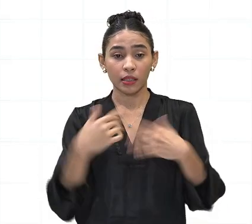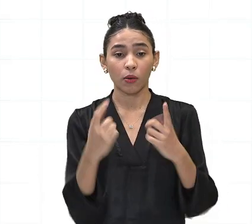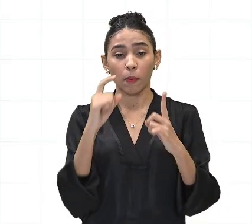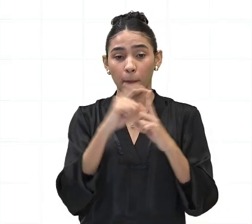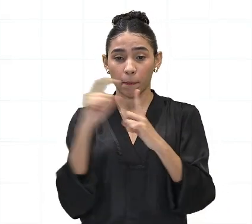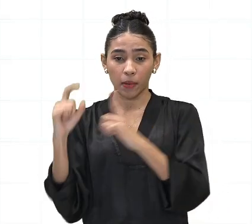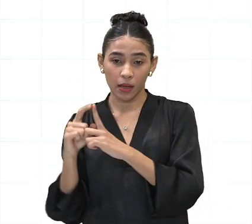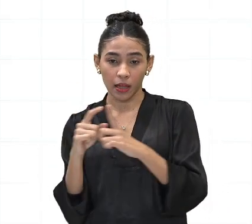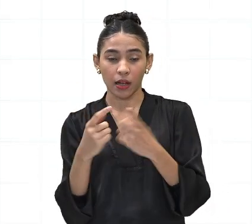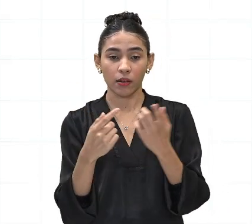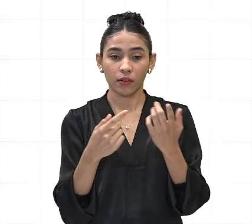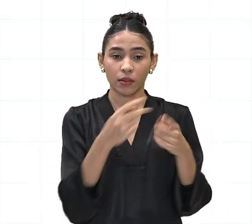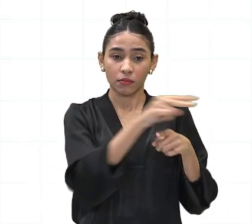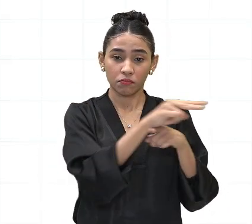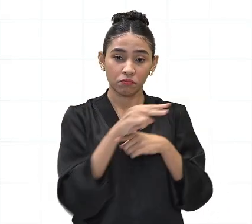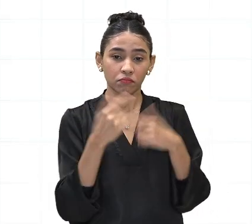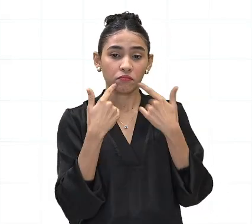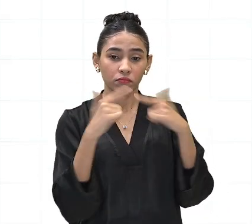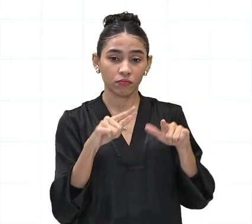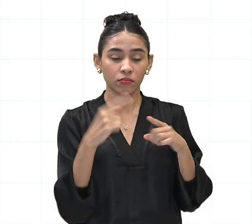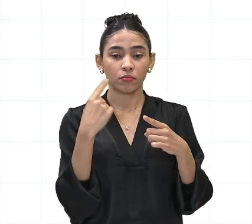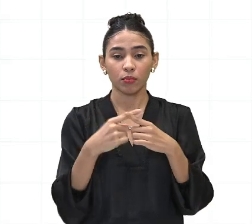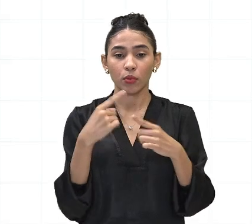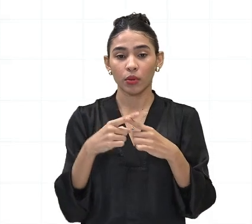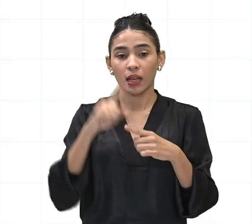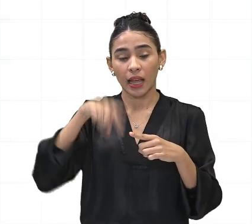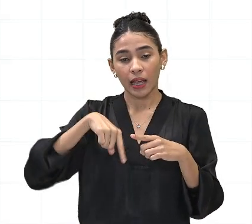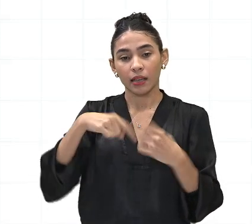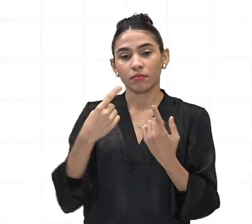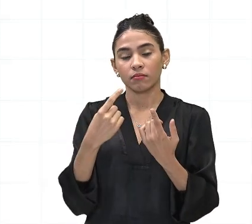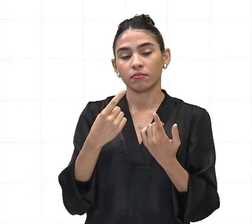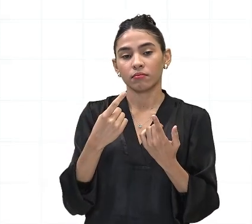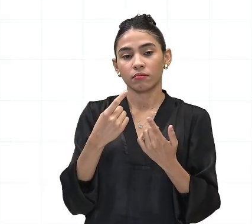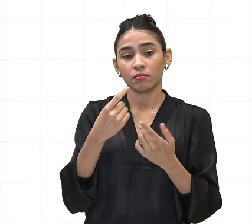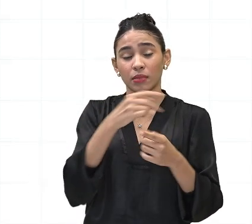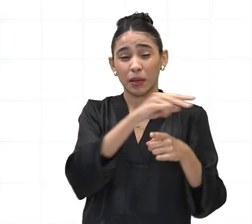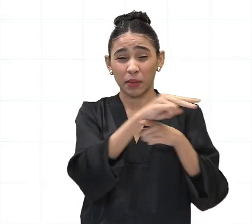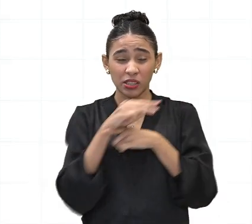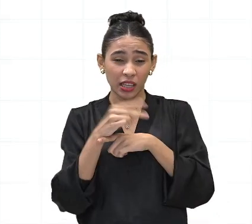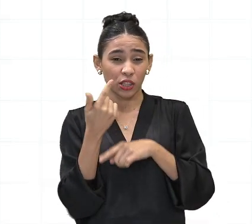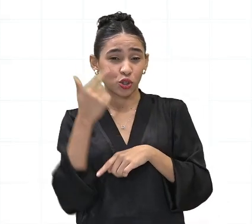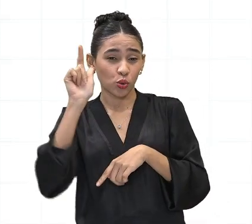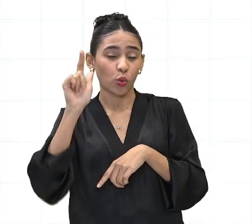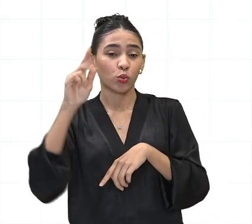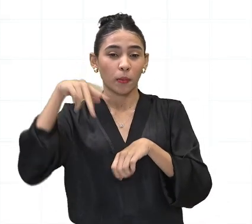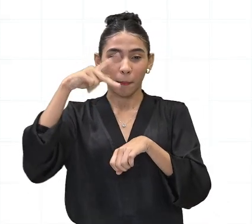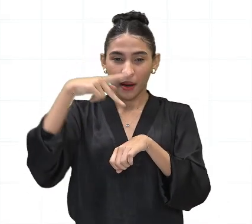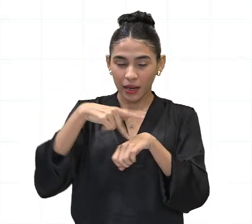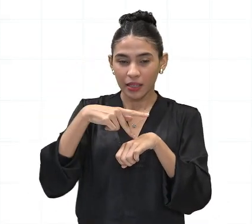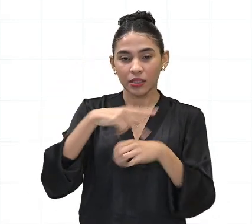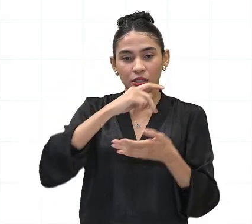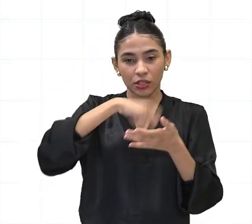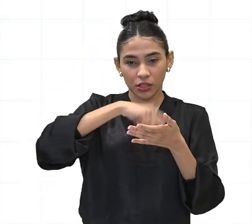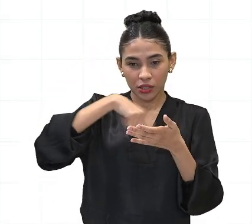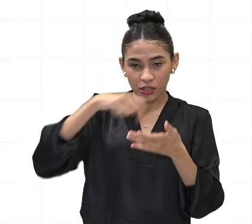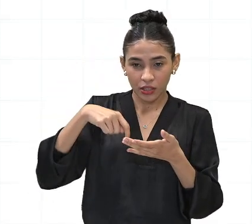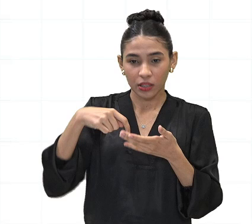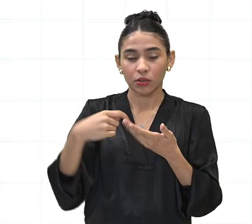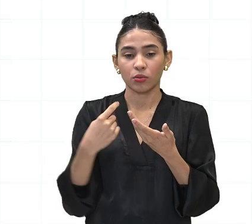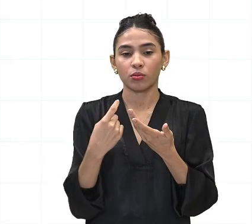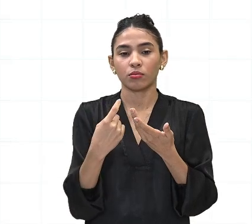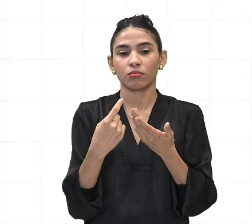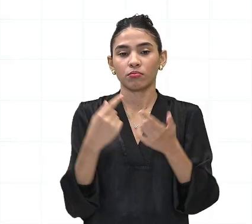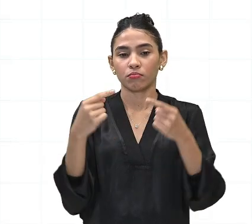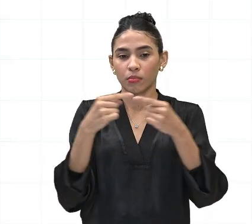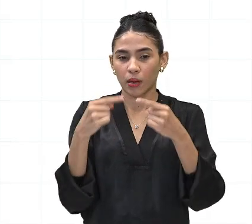estrangeirismos, têm este nome por serem provenientes de outras línguas e serem escritos de acordo com a ortografia